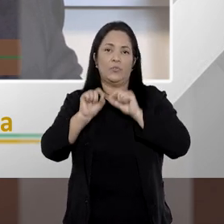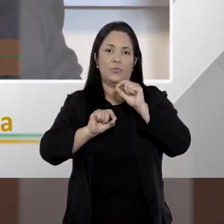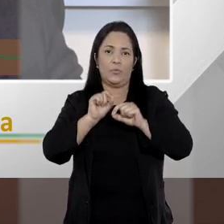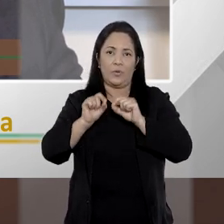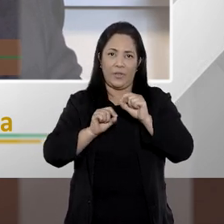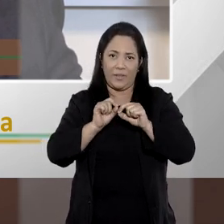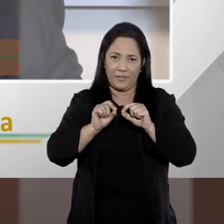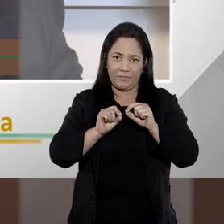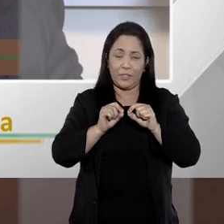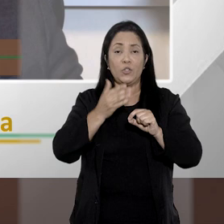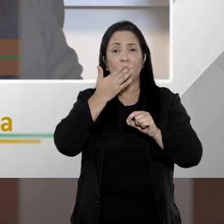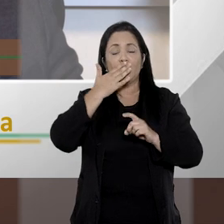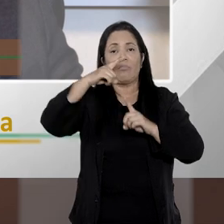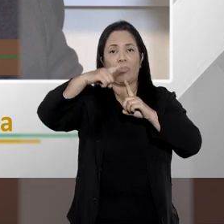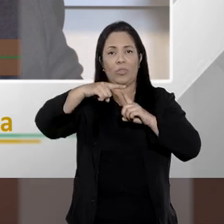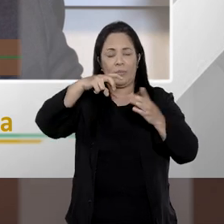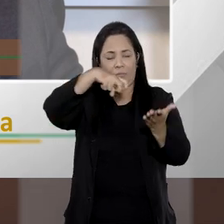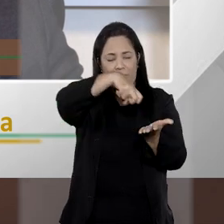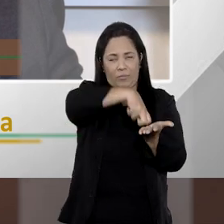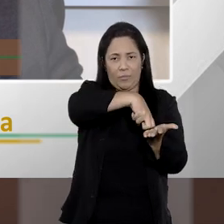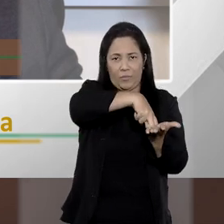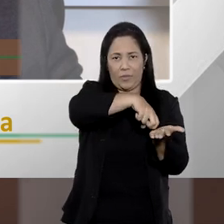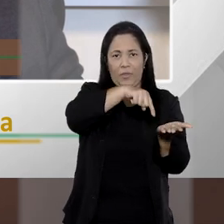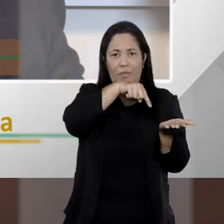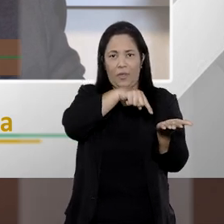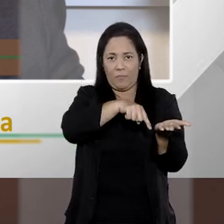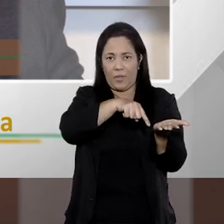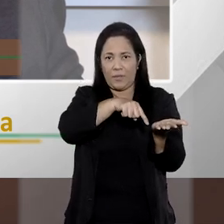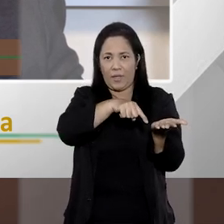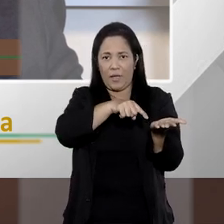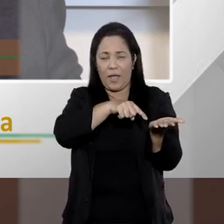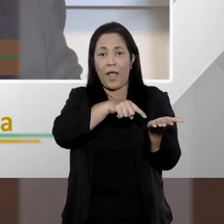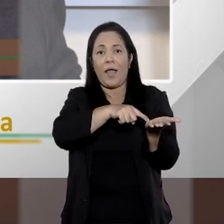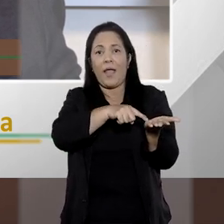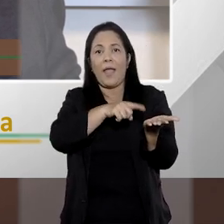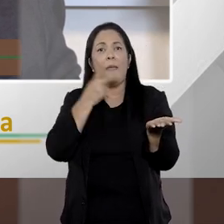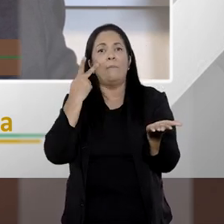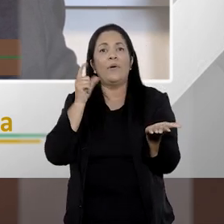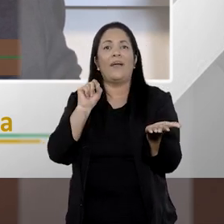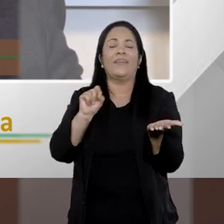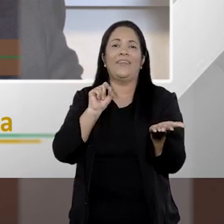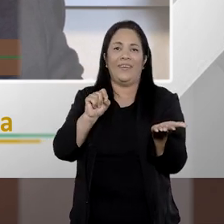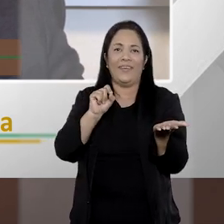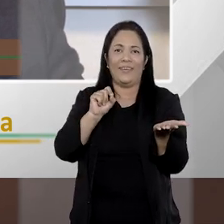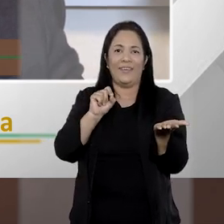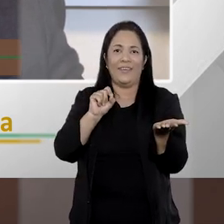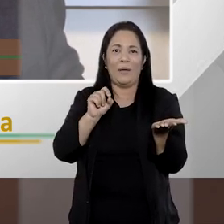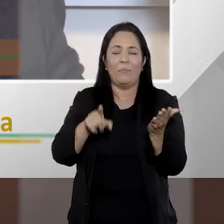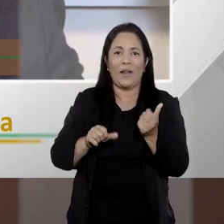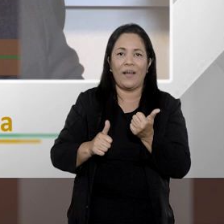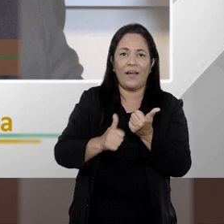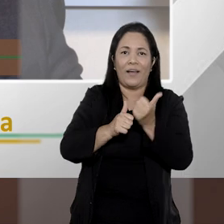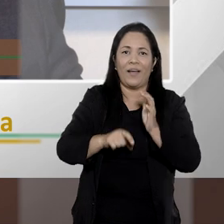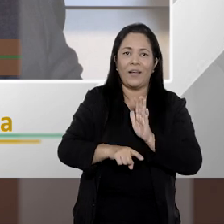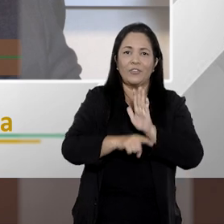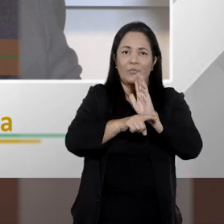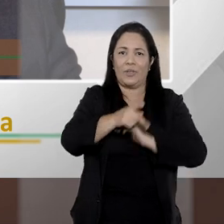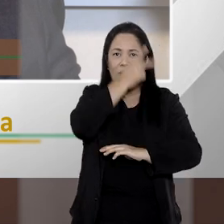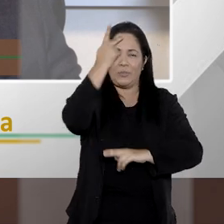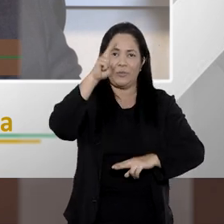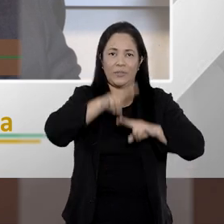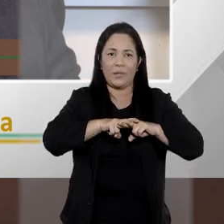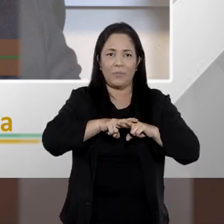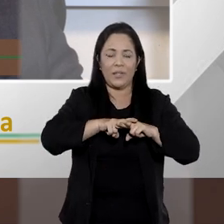resposta necessária para que se evite a repetição de condutas criminosas na sociedade. E o efeito empírico que